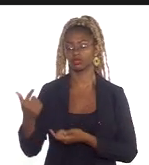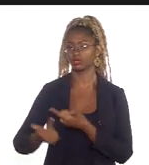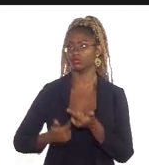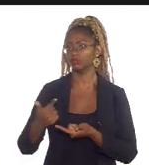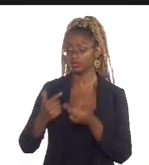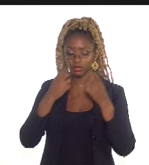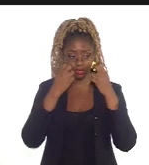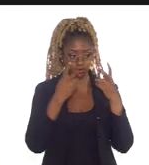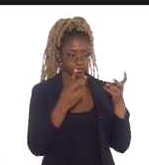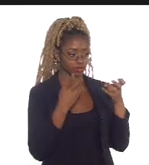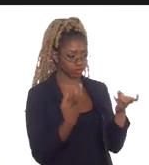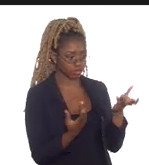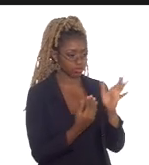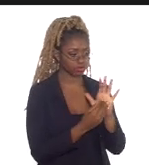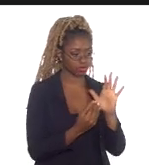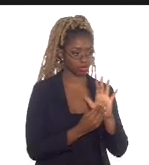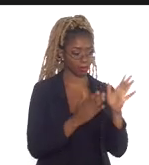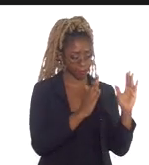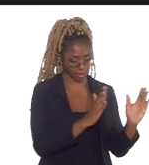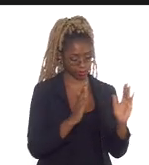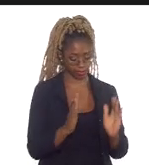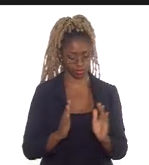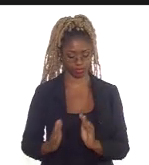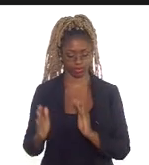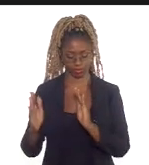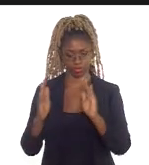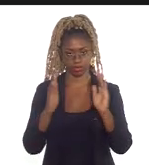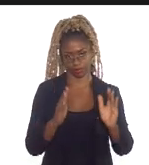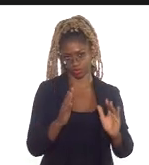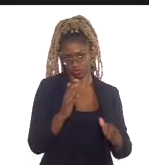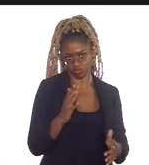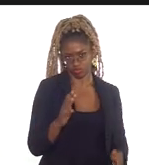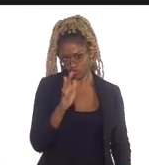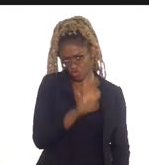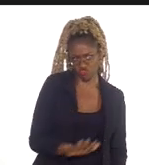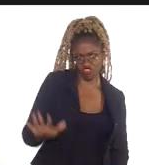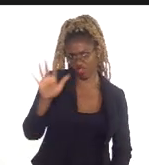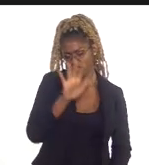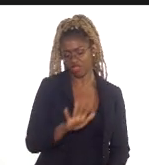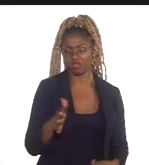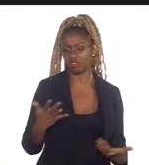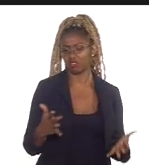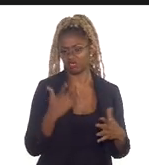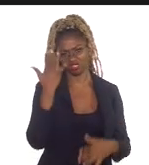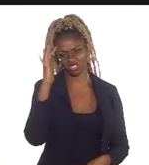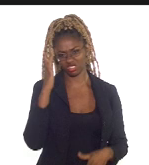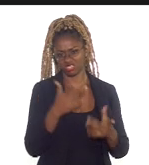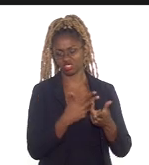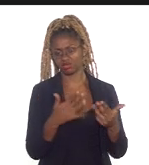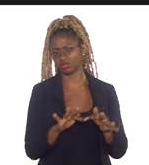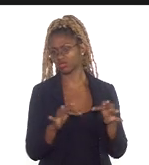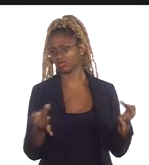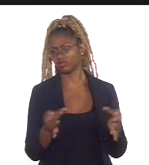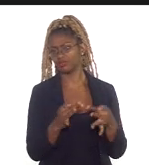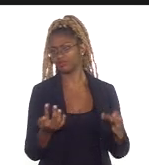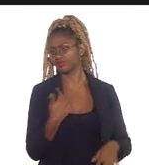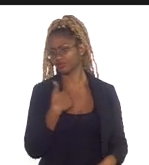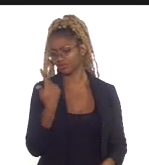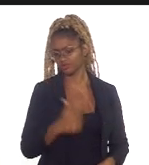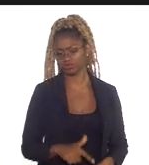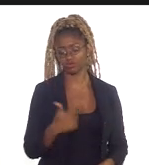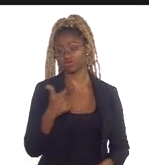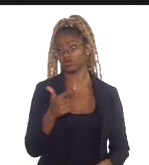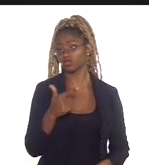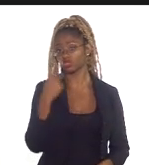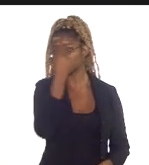identifica, coloca as metas e as etapas de uma forma generalista. Acho que é uma coisa muito simples, que, volto a falar, não vai gastar